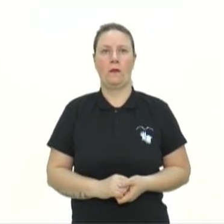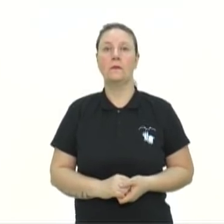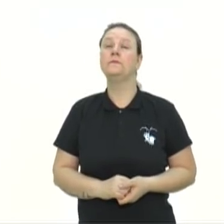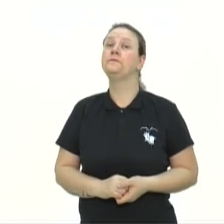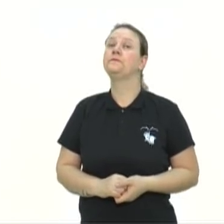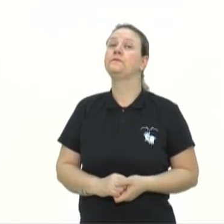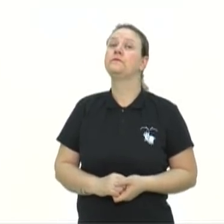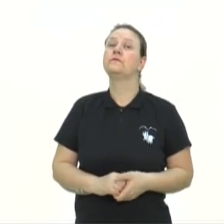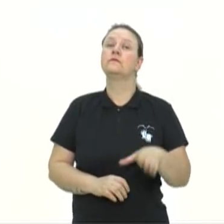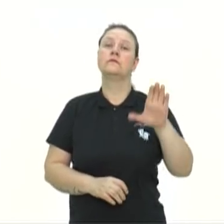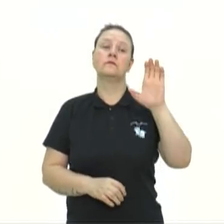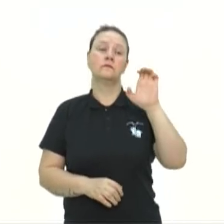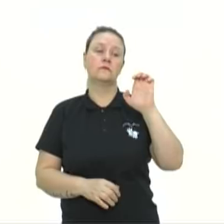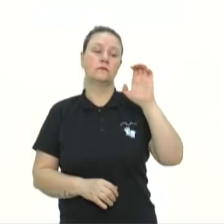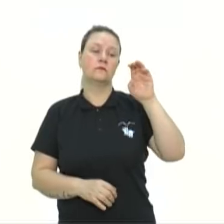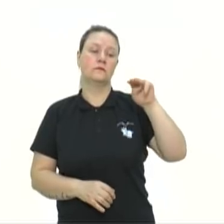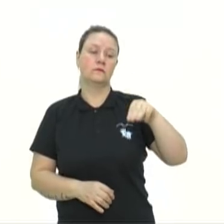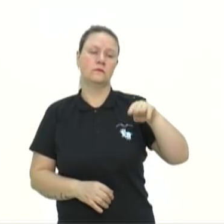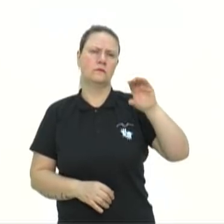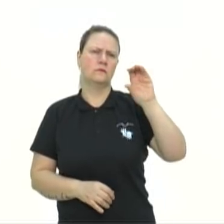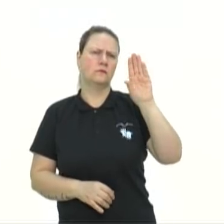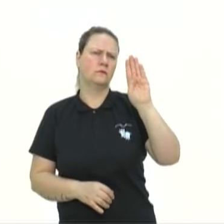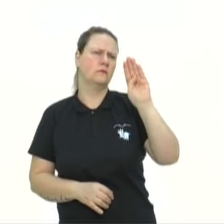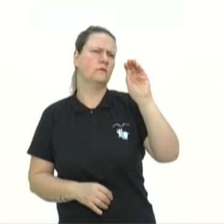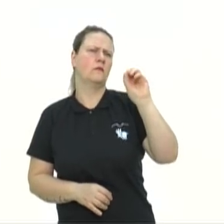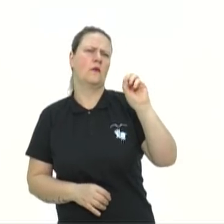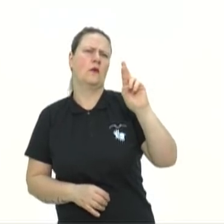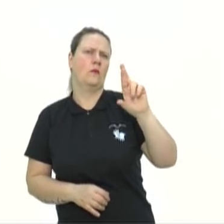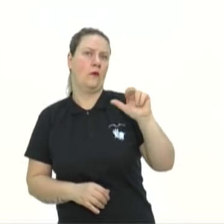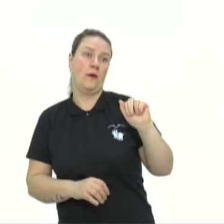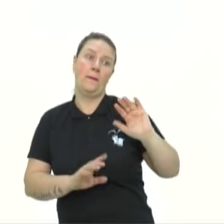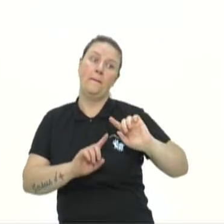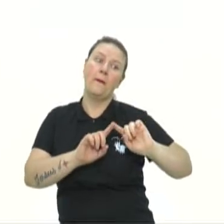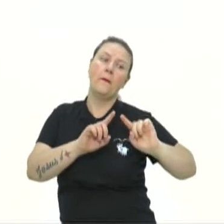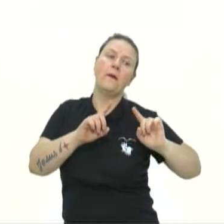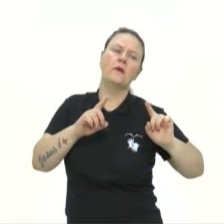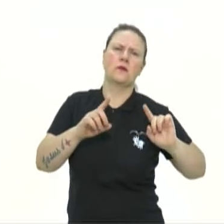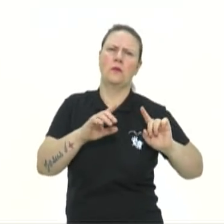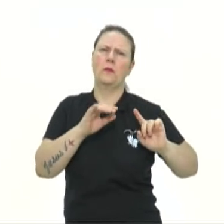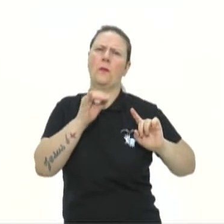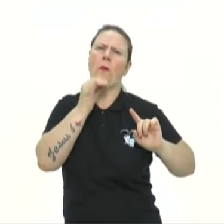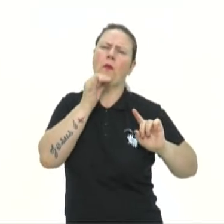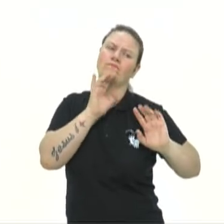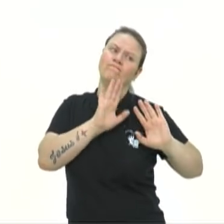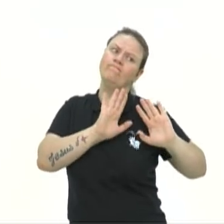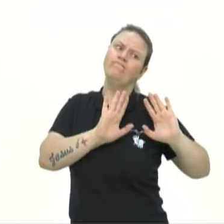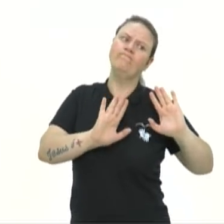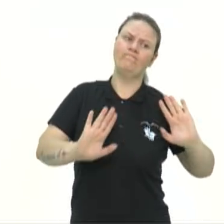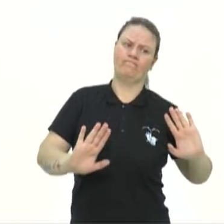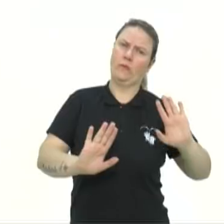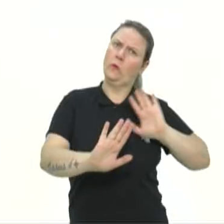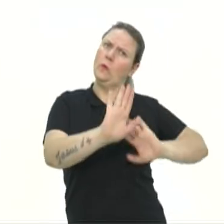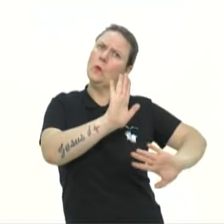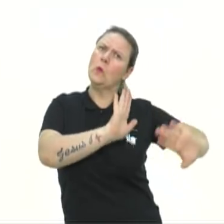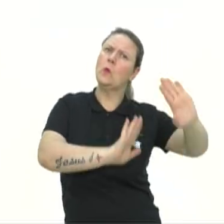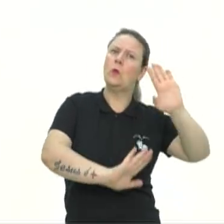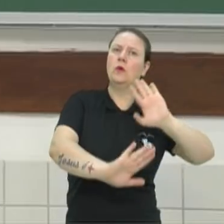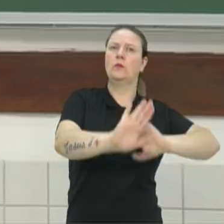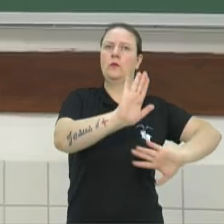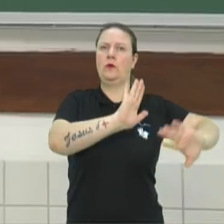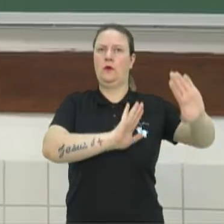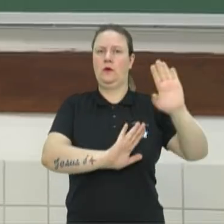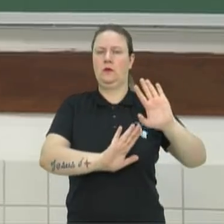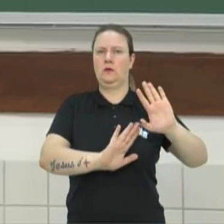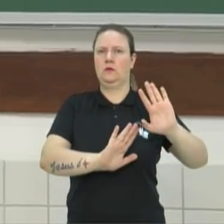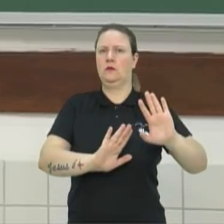Observe, embora não se deva consumir sal em excesso, essa é uma concessão. Nunca